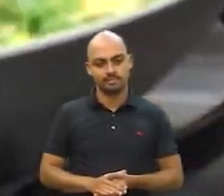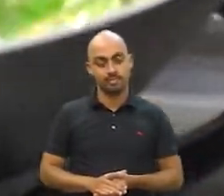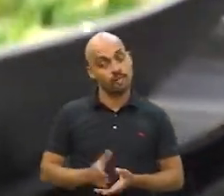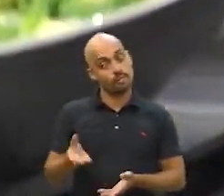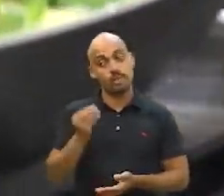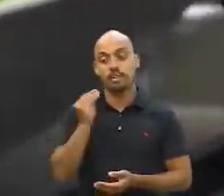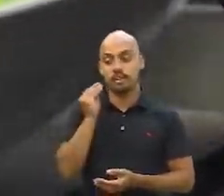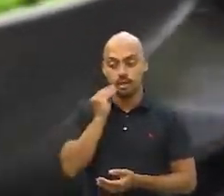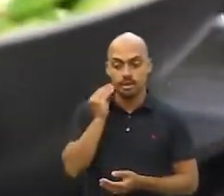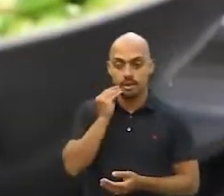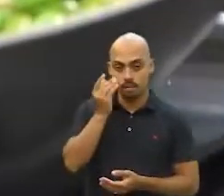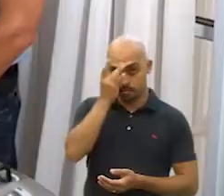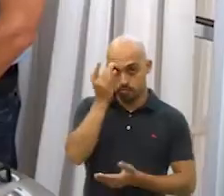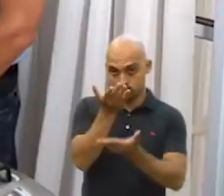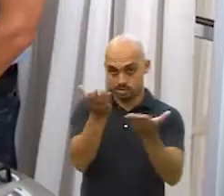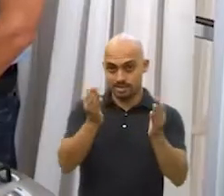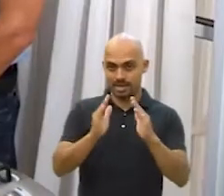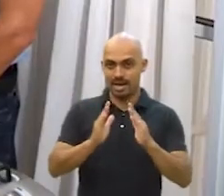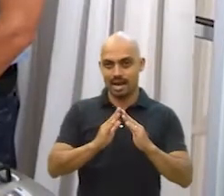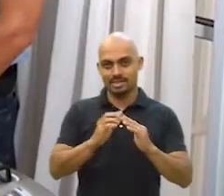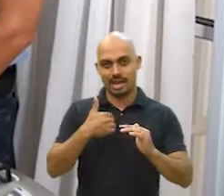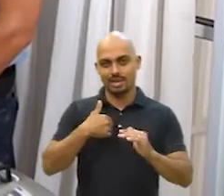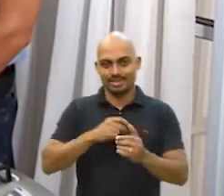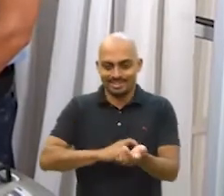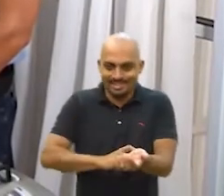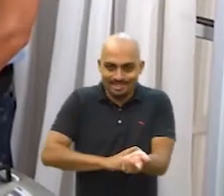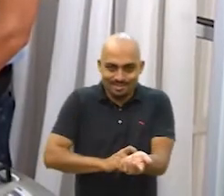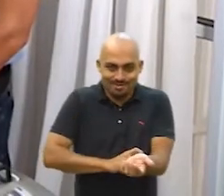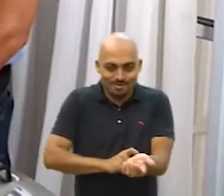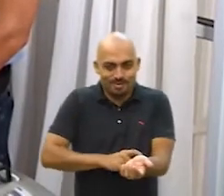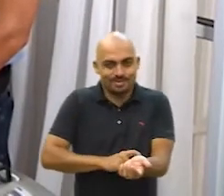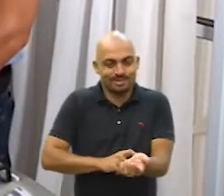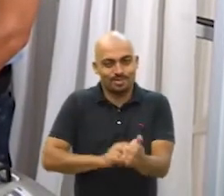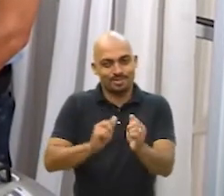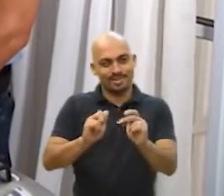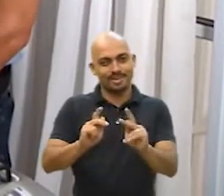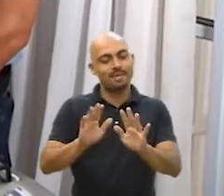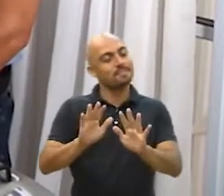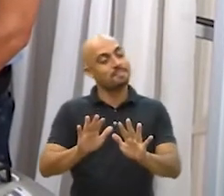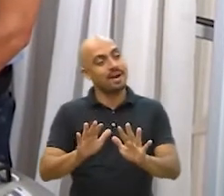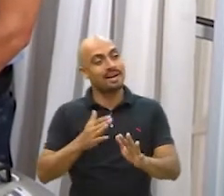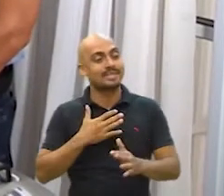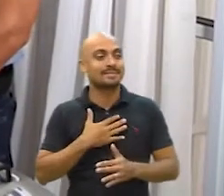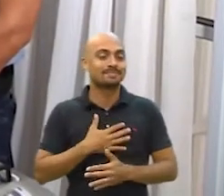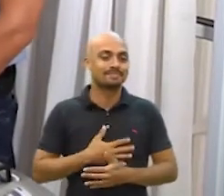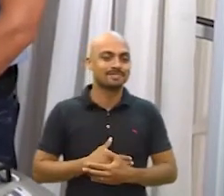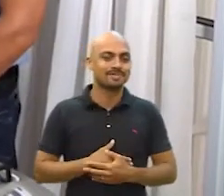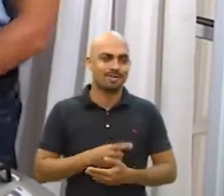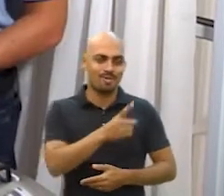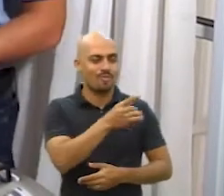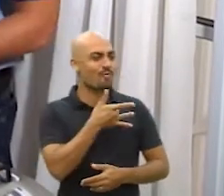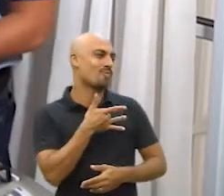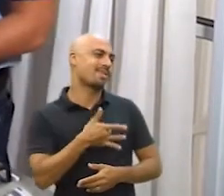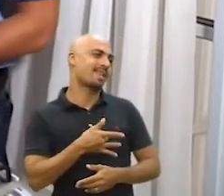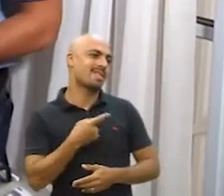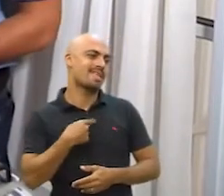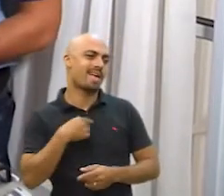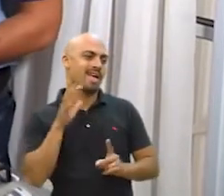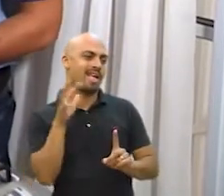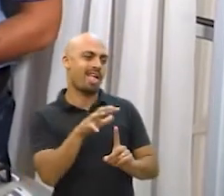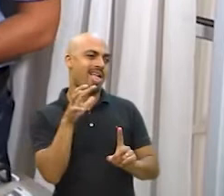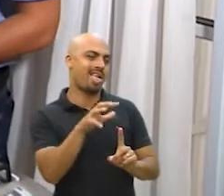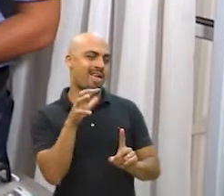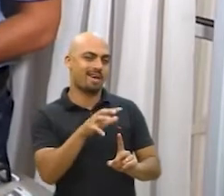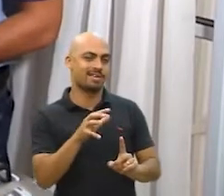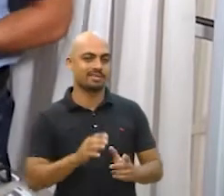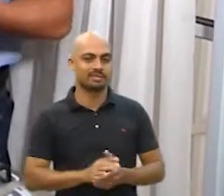Vamos tentar, tá, pessoal de casa? Eu tô meio um pouco nervosa, mas... Tadinha, e eu colocando pressão aqui, gente.